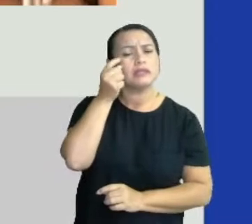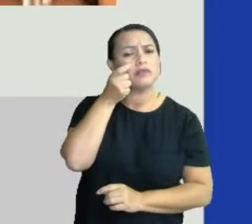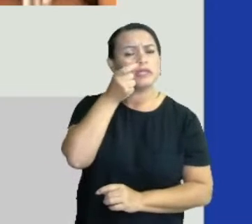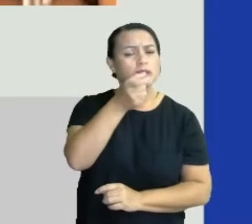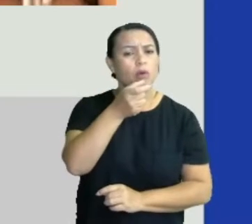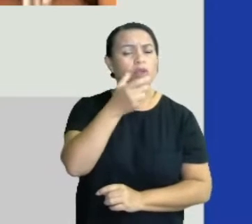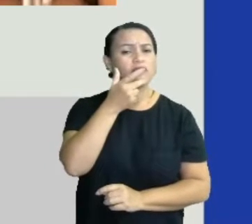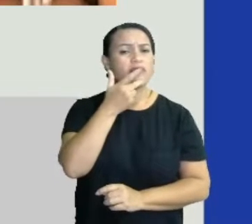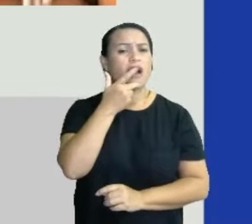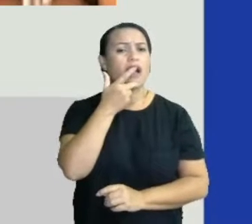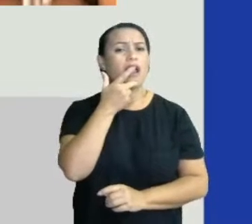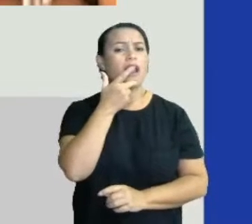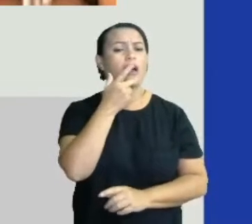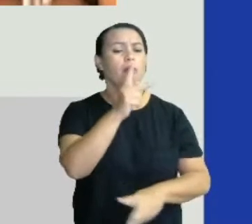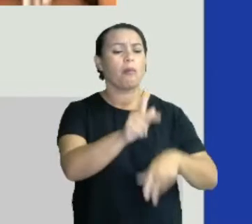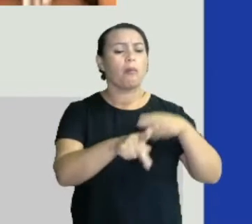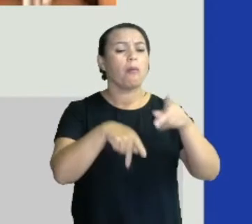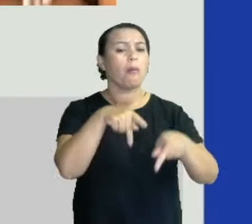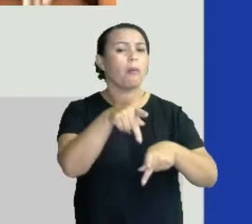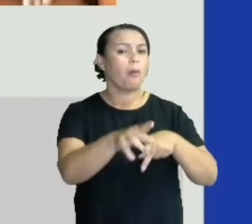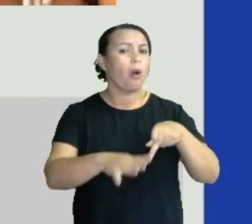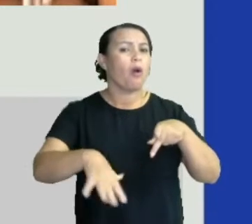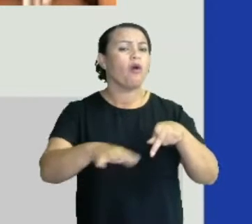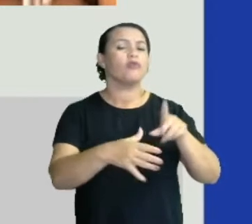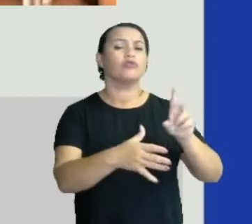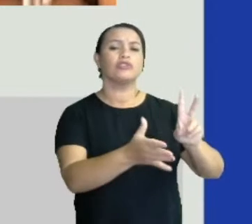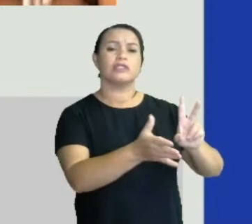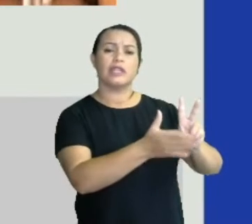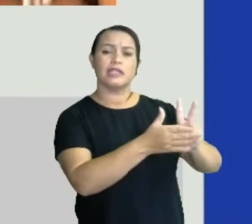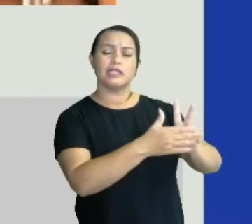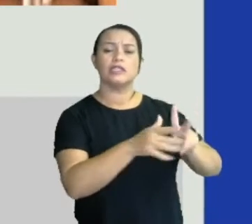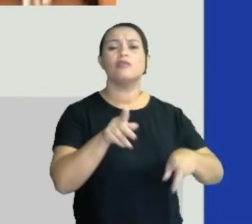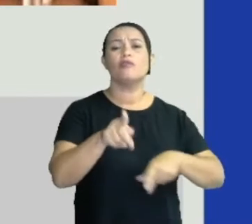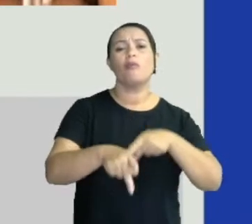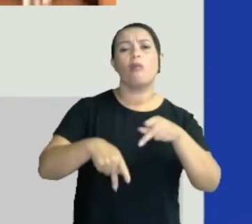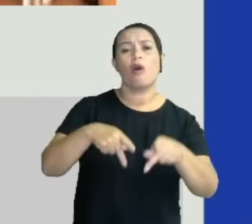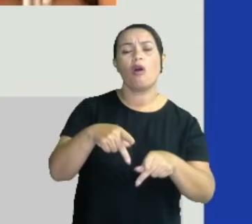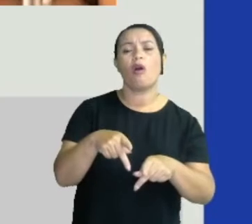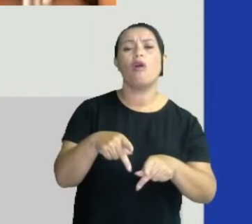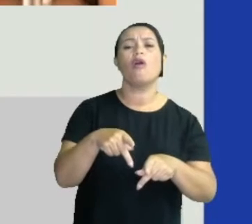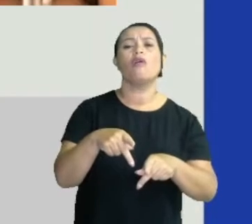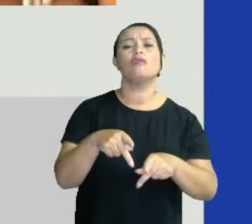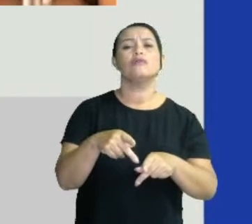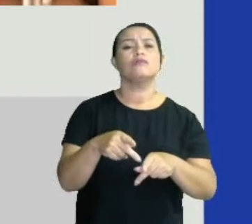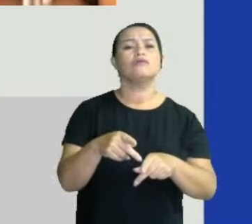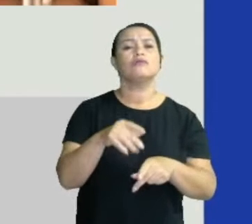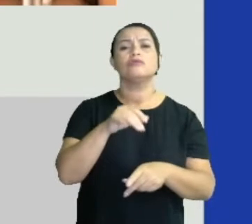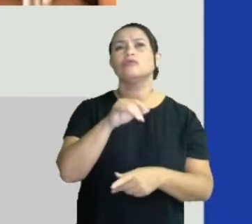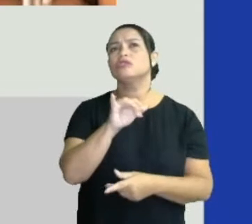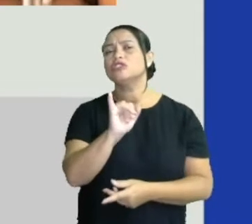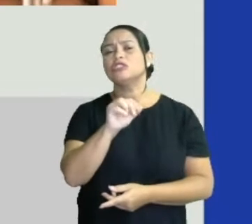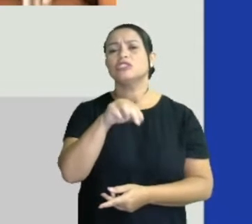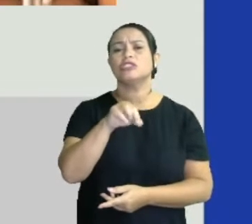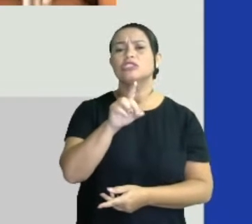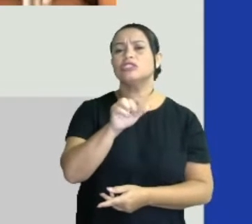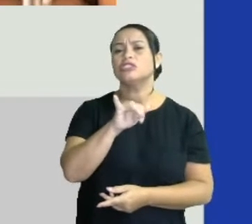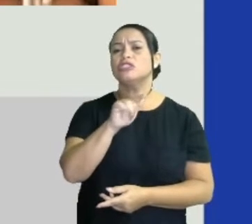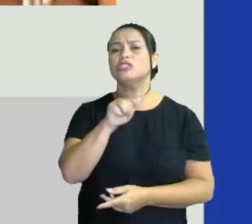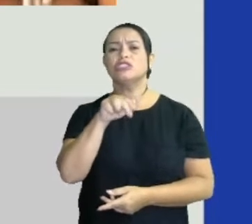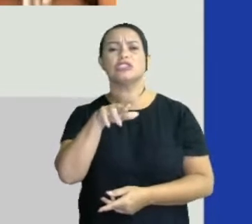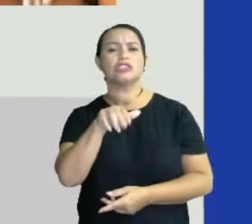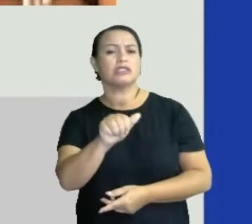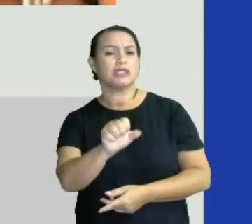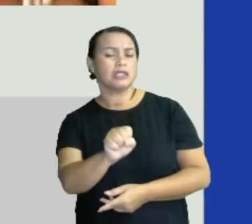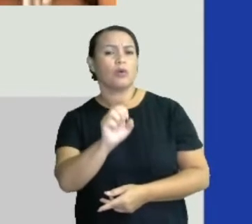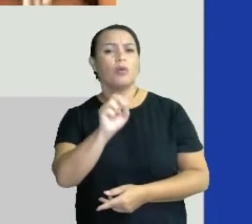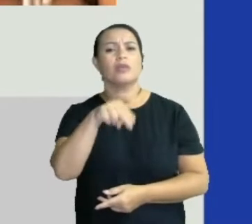povos nativos, povos indígenas, a gente está falando de quem? Dos